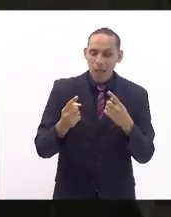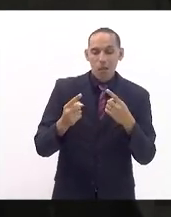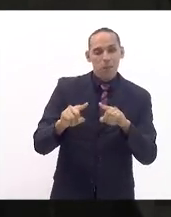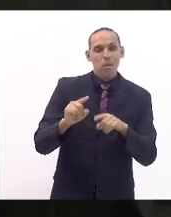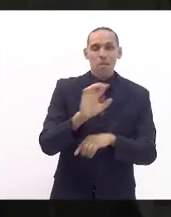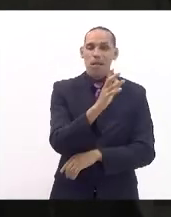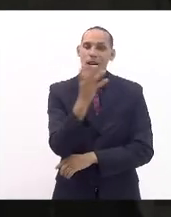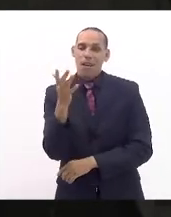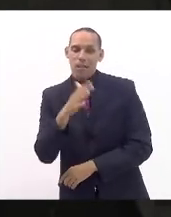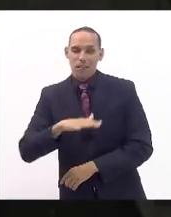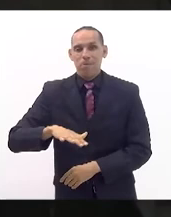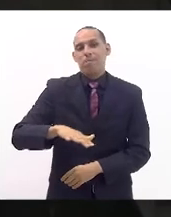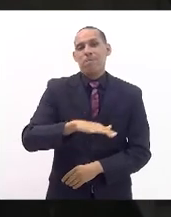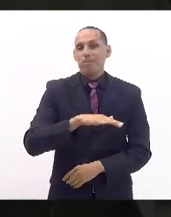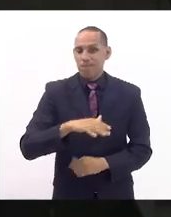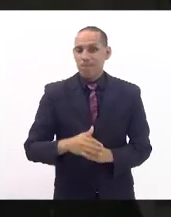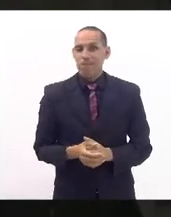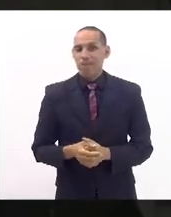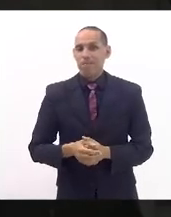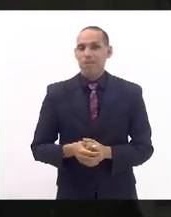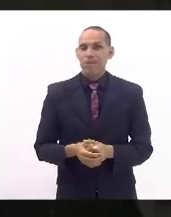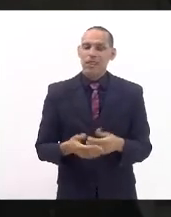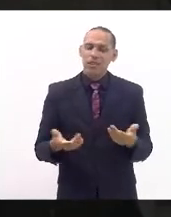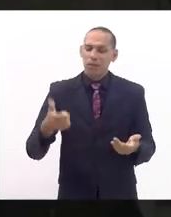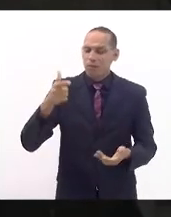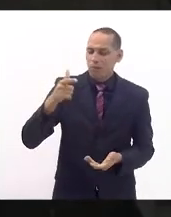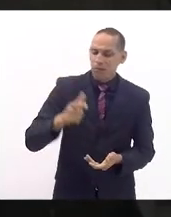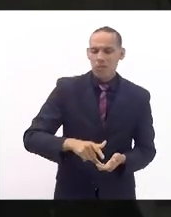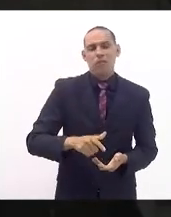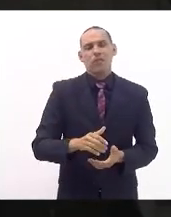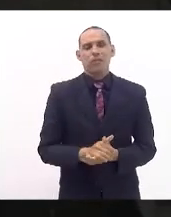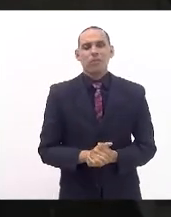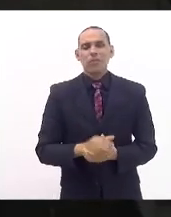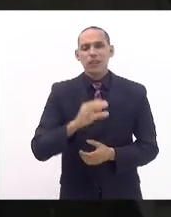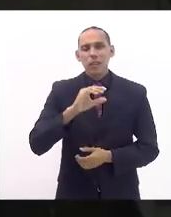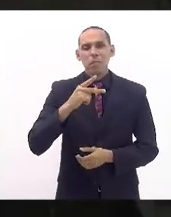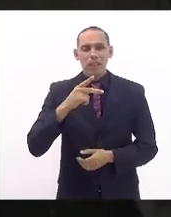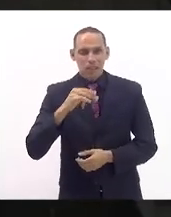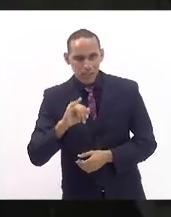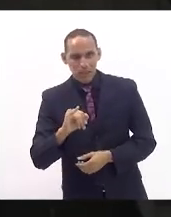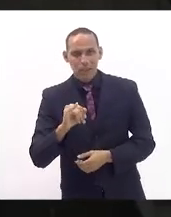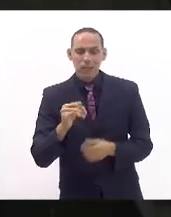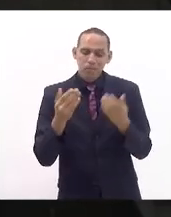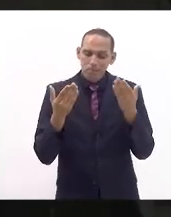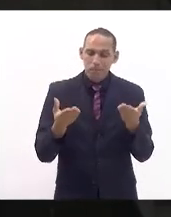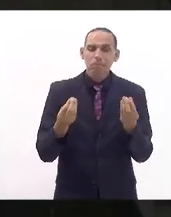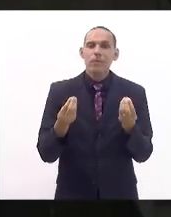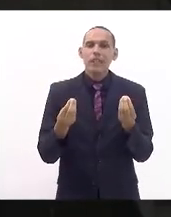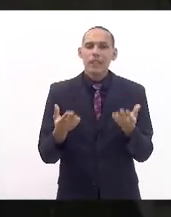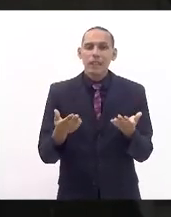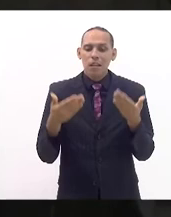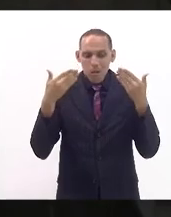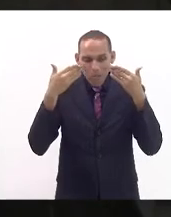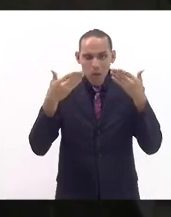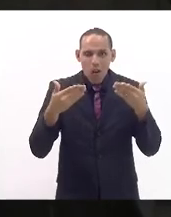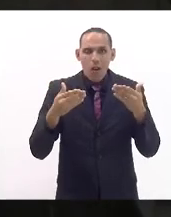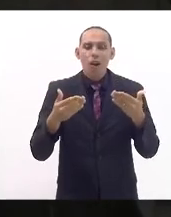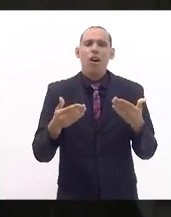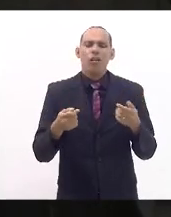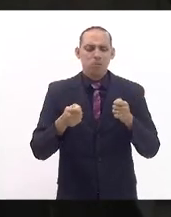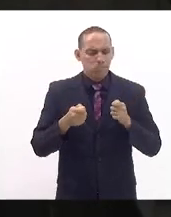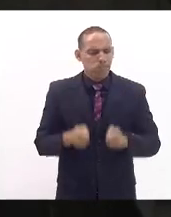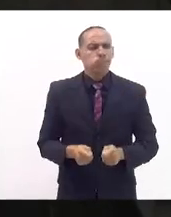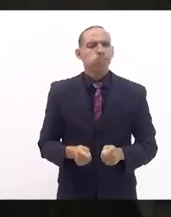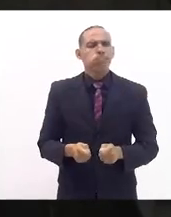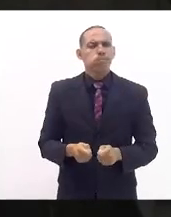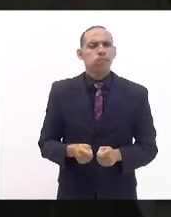meio ambiente. Então, estou mais uma vez chamando a atenção, a CPI está aí para isso e está fazendo de forma muito vigorosa,